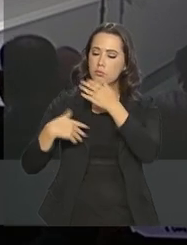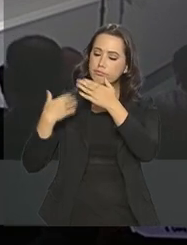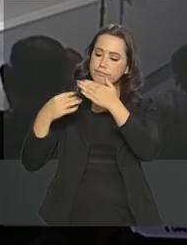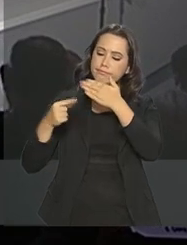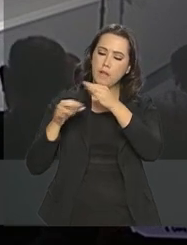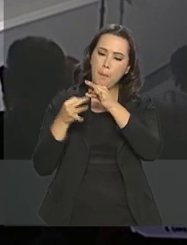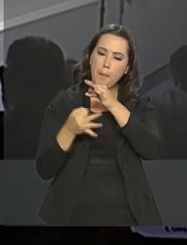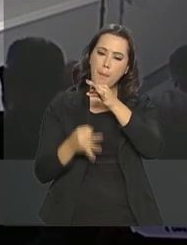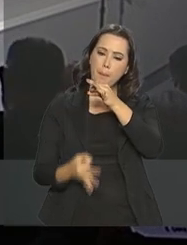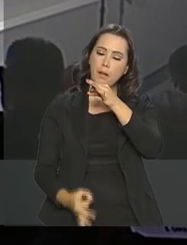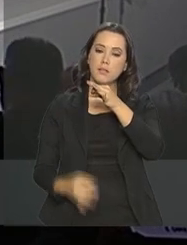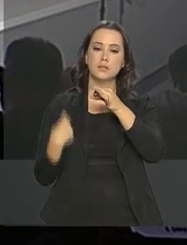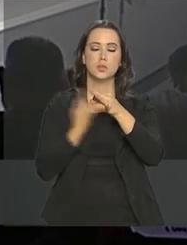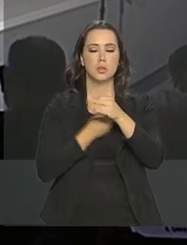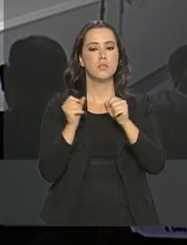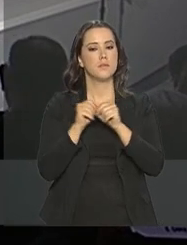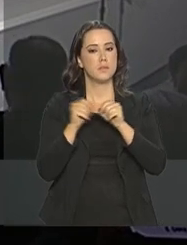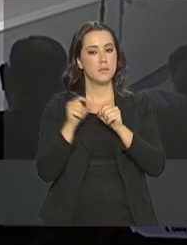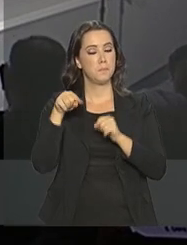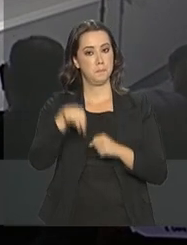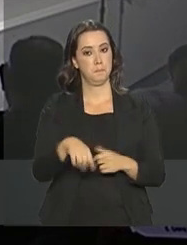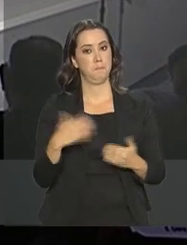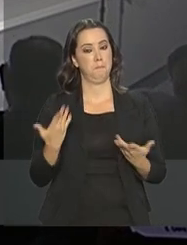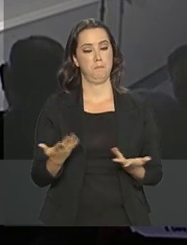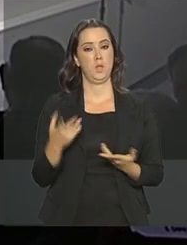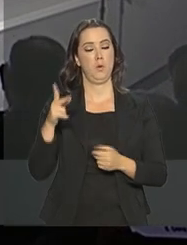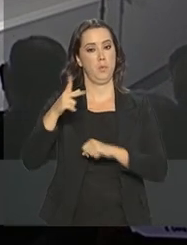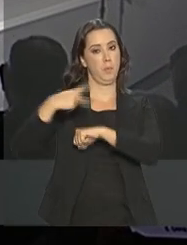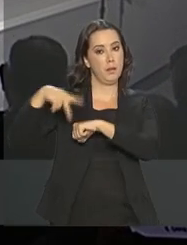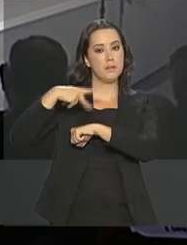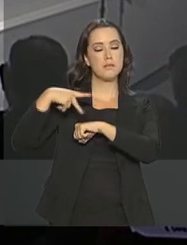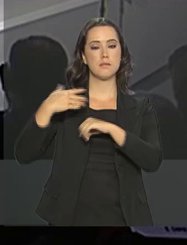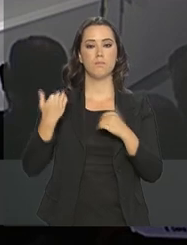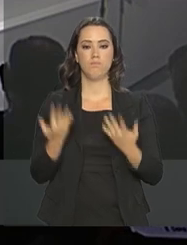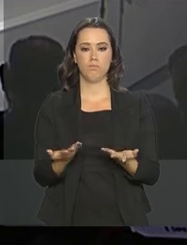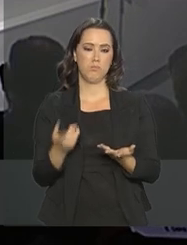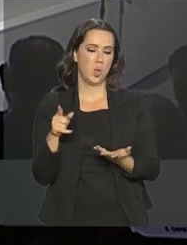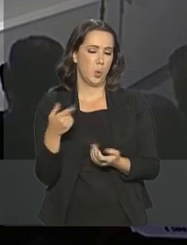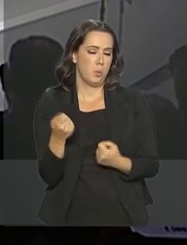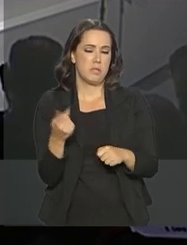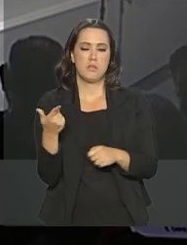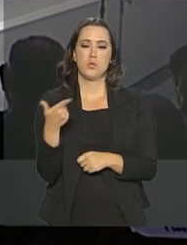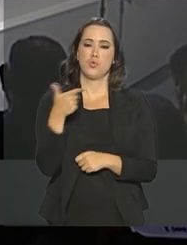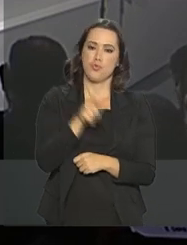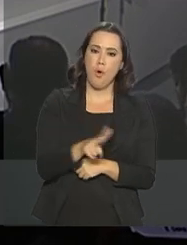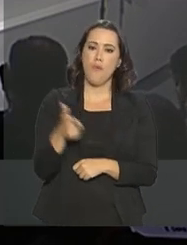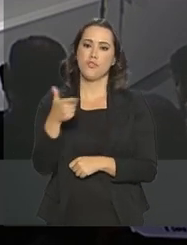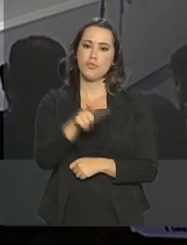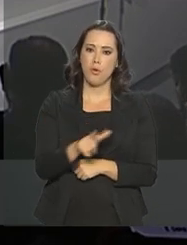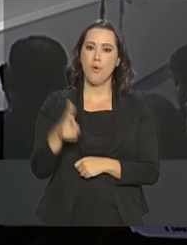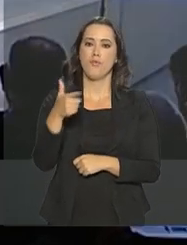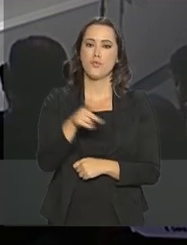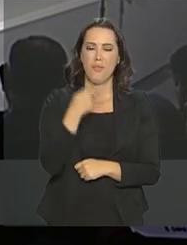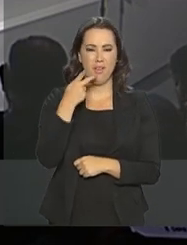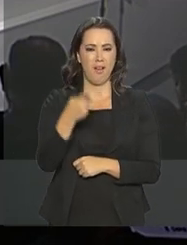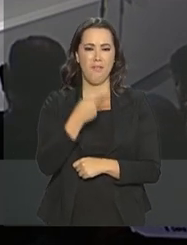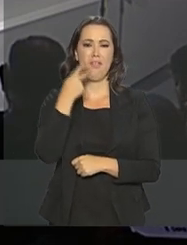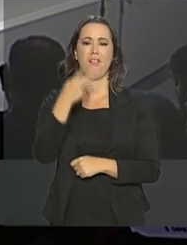quilo daquilo que nós produzimos é para o país seria repetitivo e possivelmente